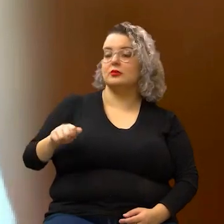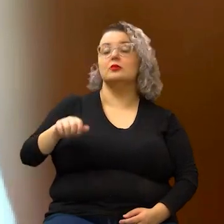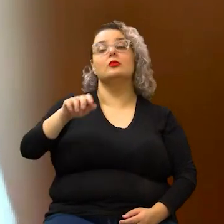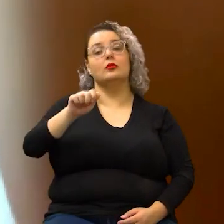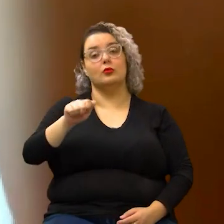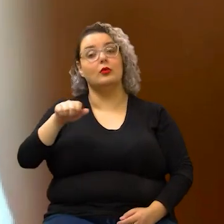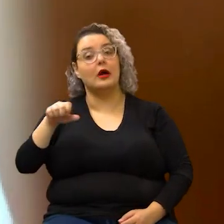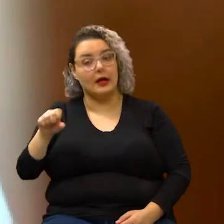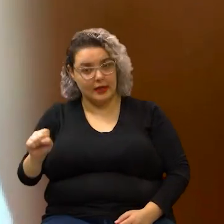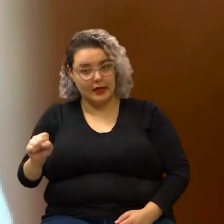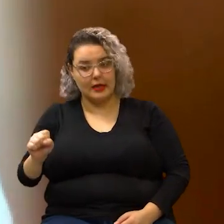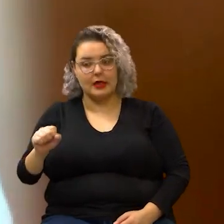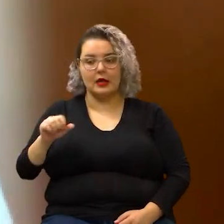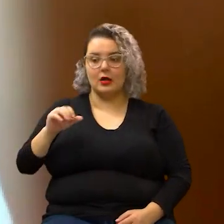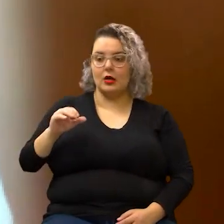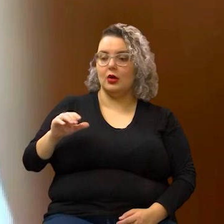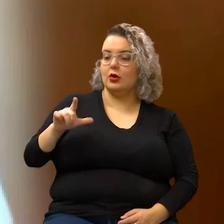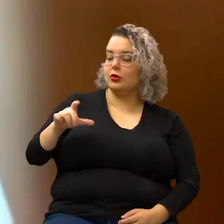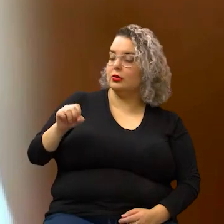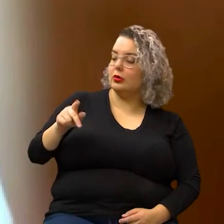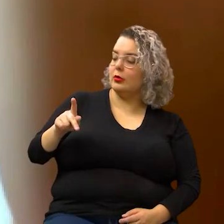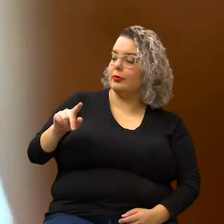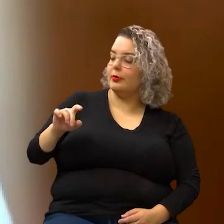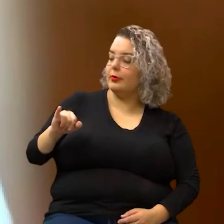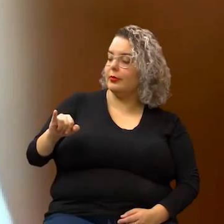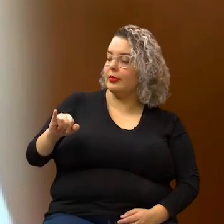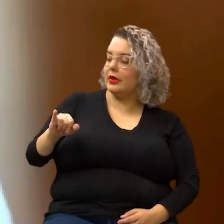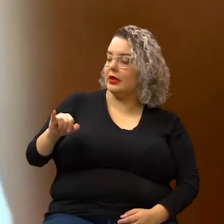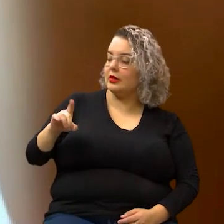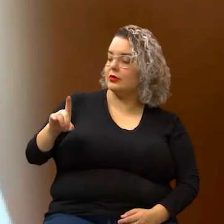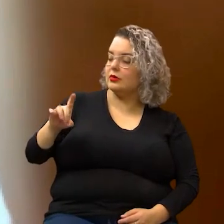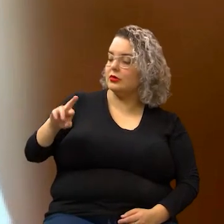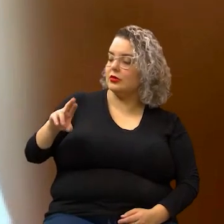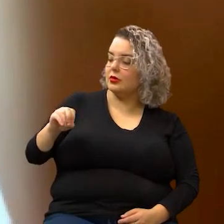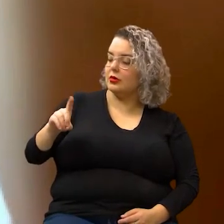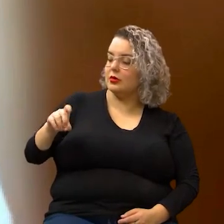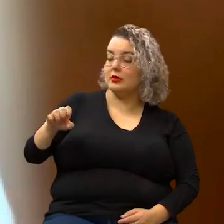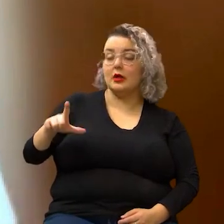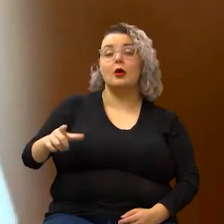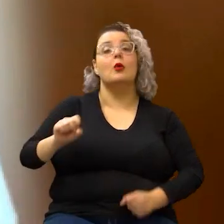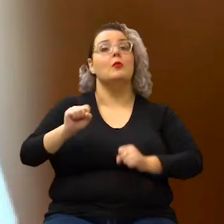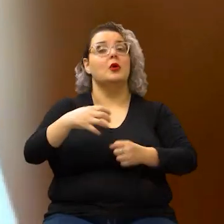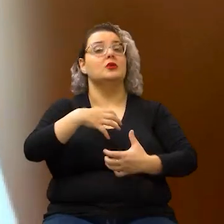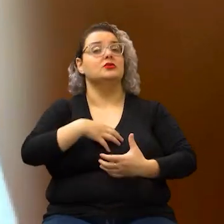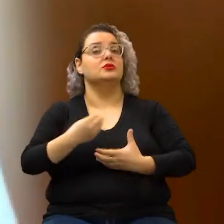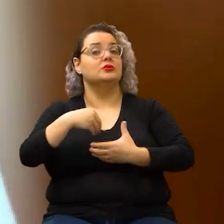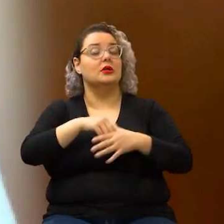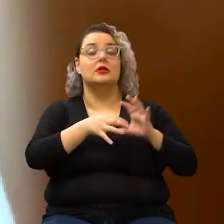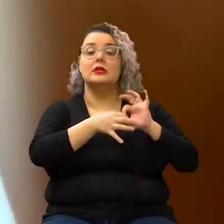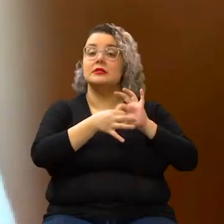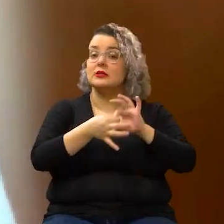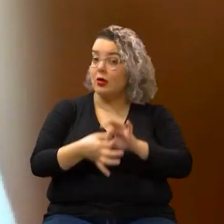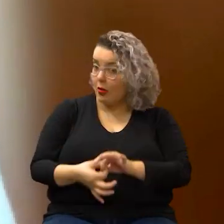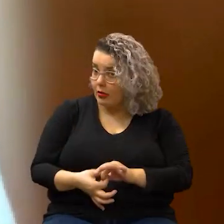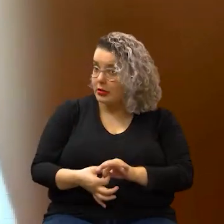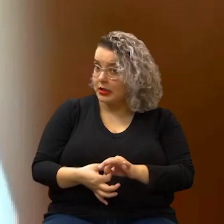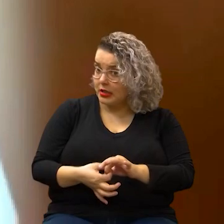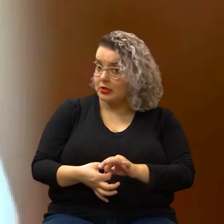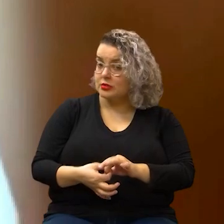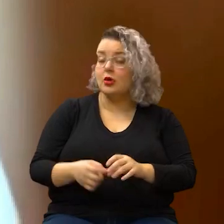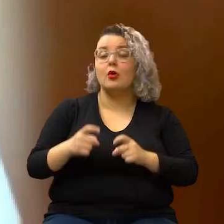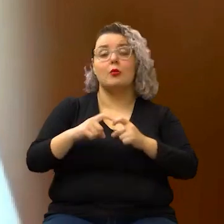o AS, né, clopidogrel, eles podem também causar sintomas. Dentro desse